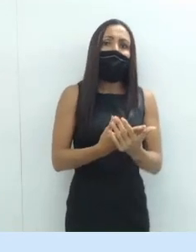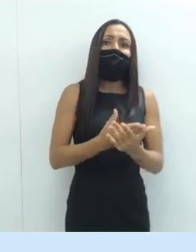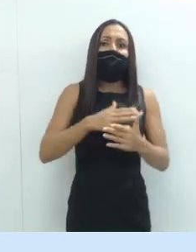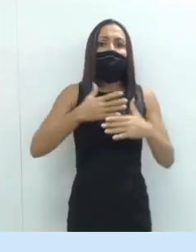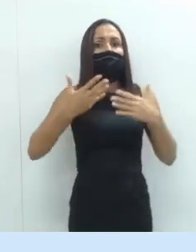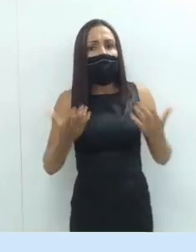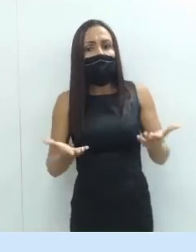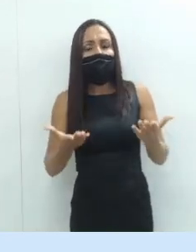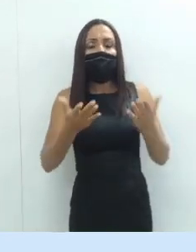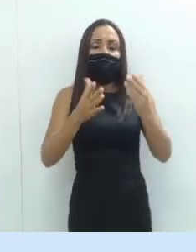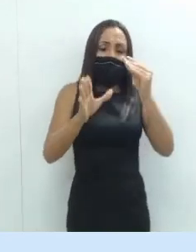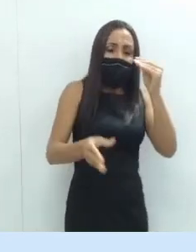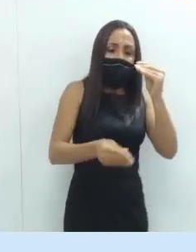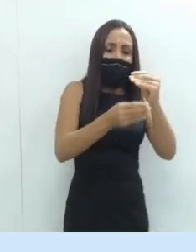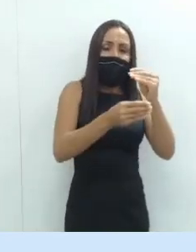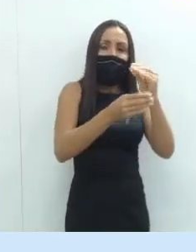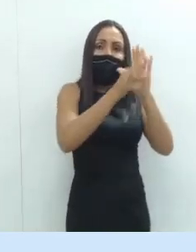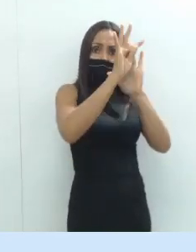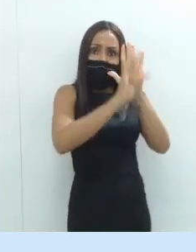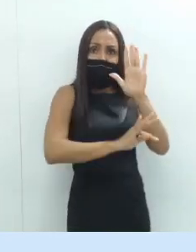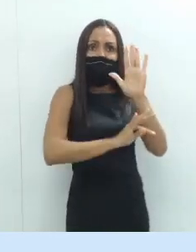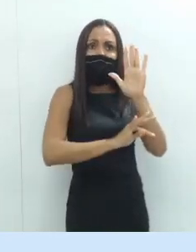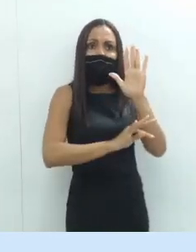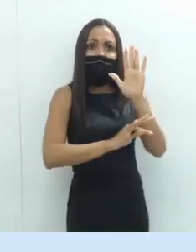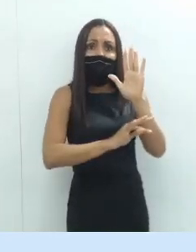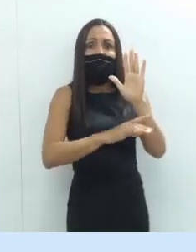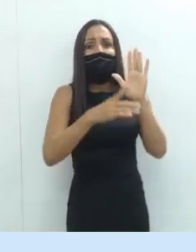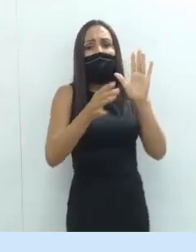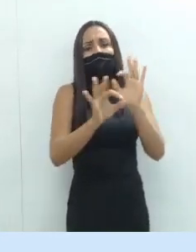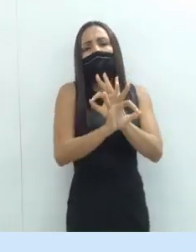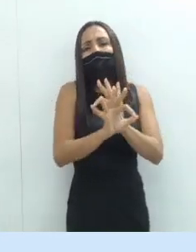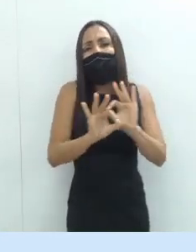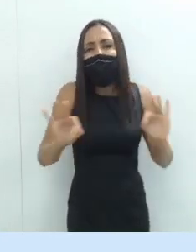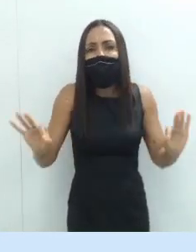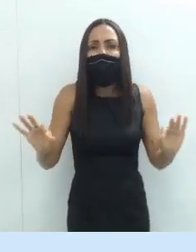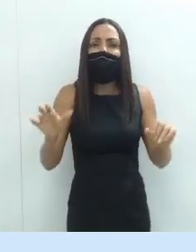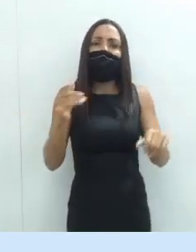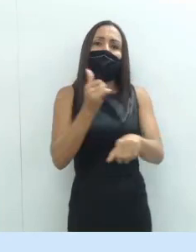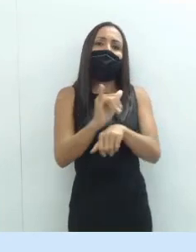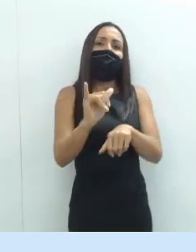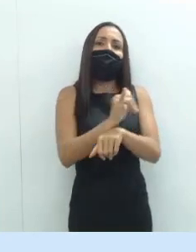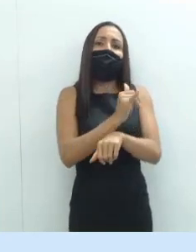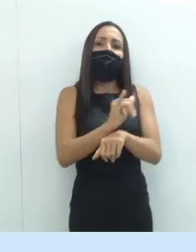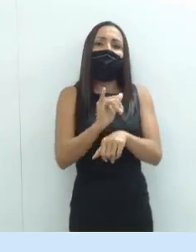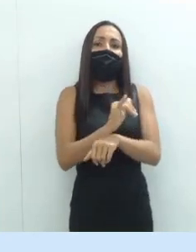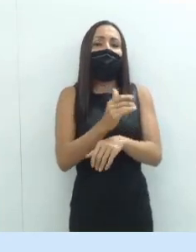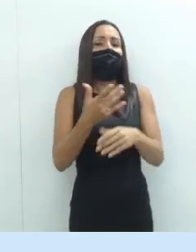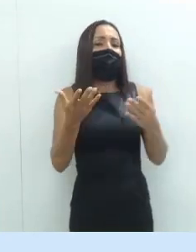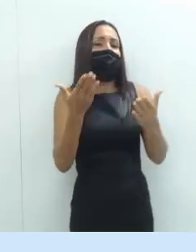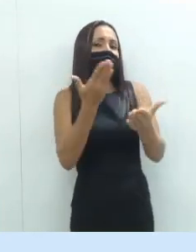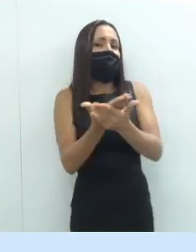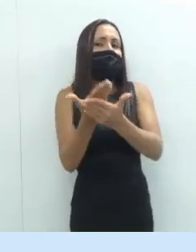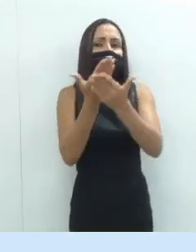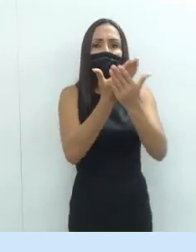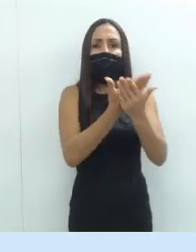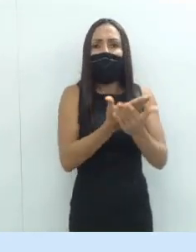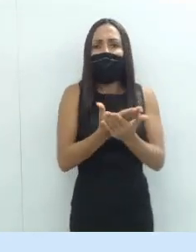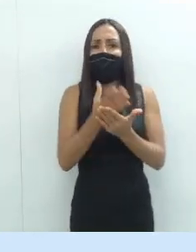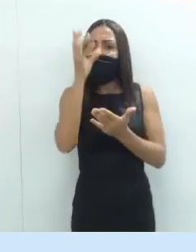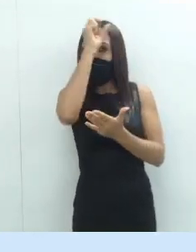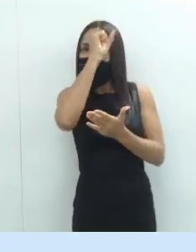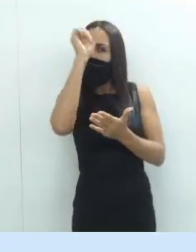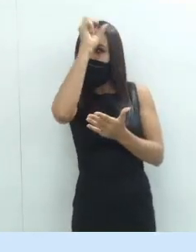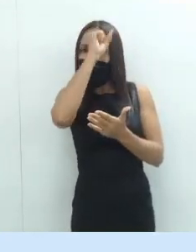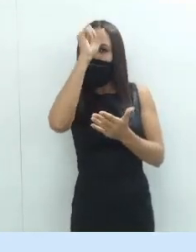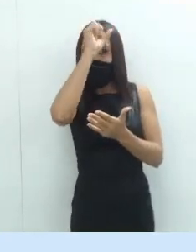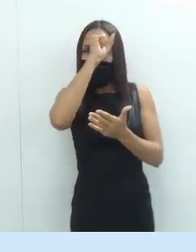Então, sintetizar um texto, gente, é uma ótima estratégia que serve para estudar, para aprender,